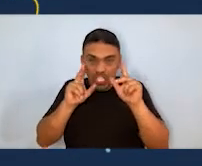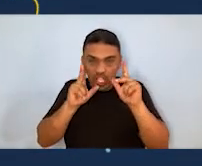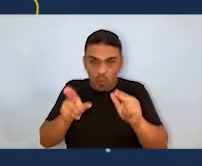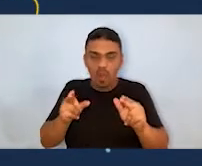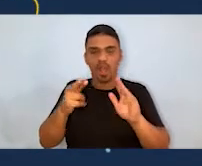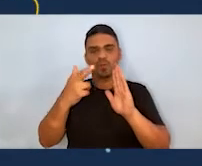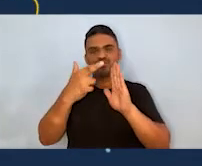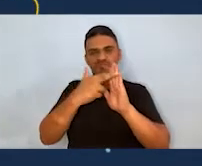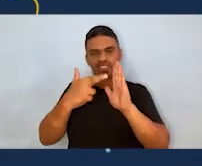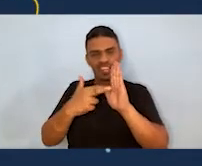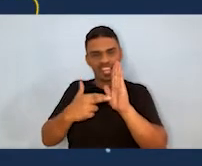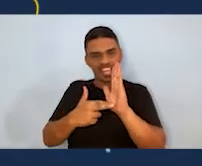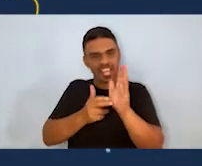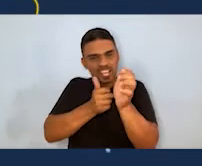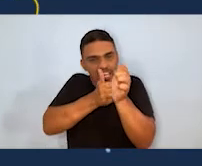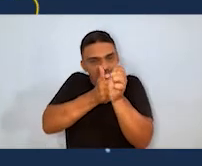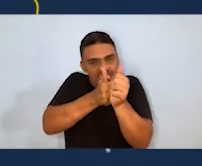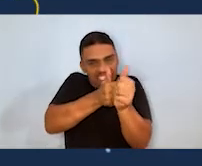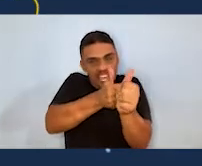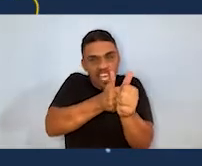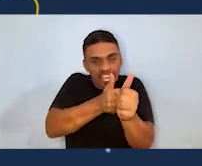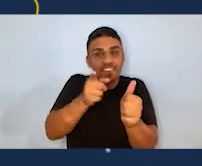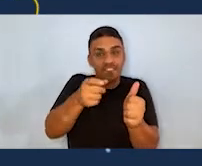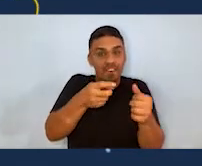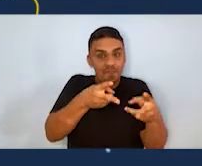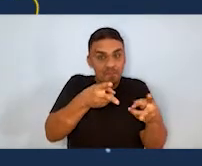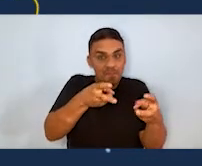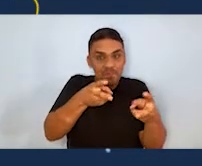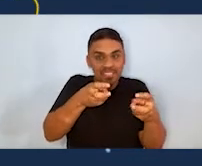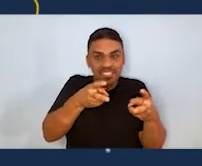exercício, vocês vão começar a